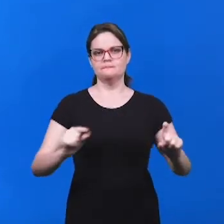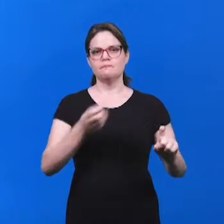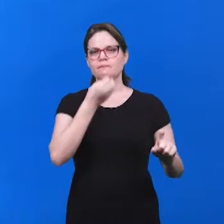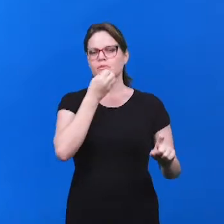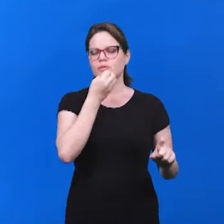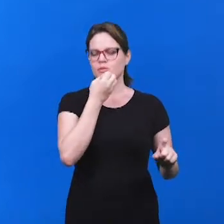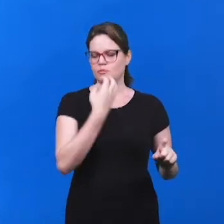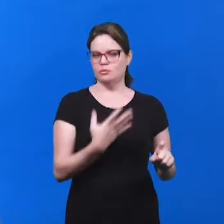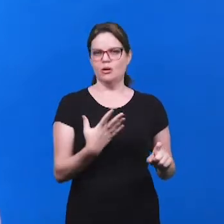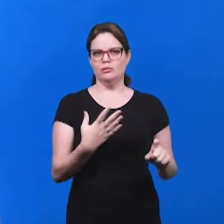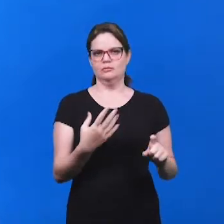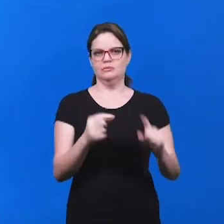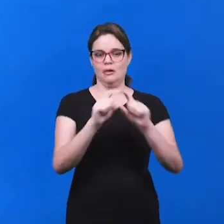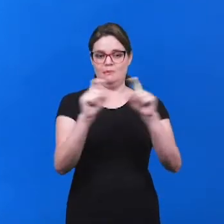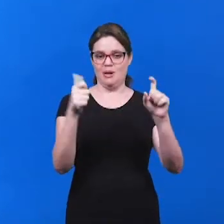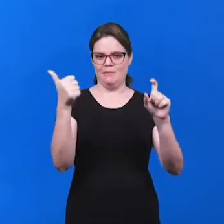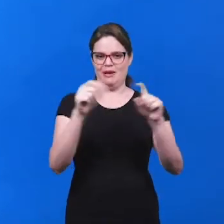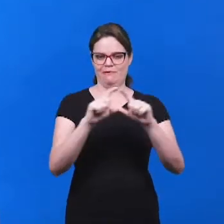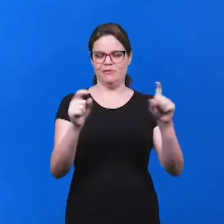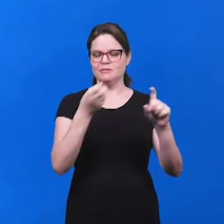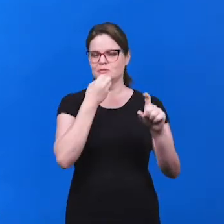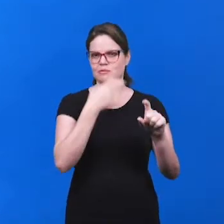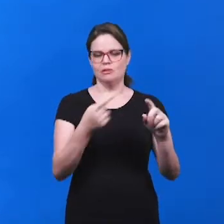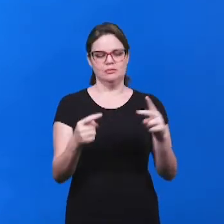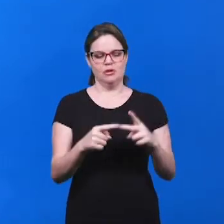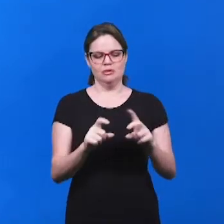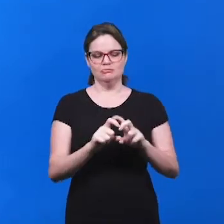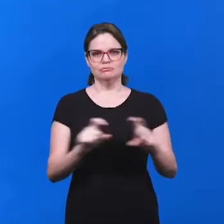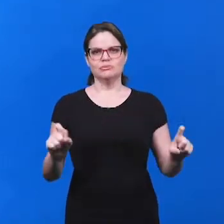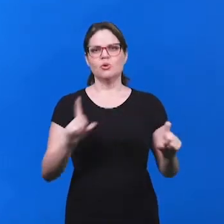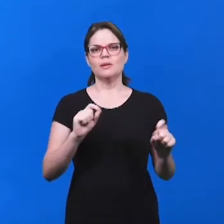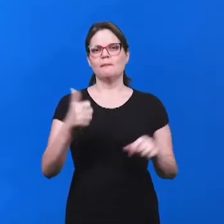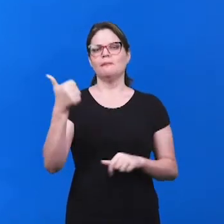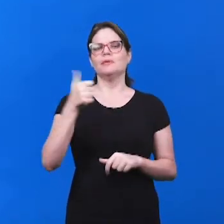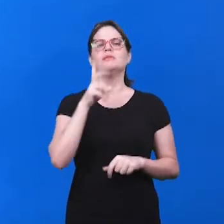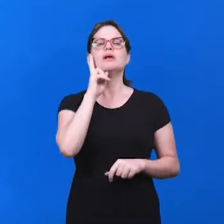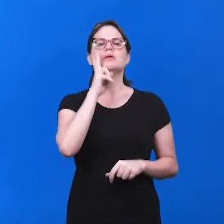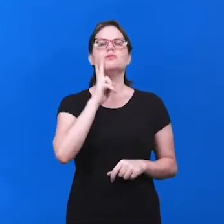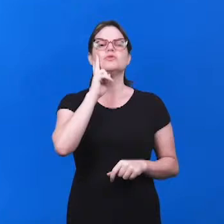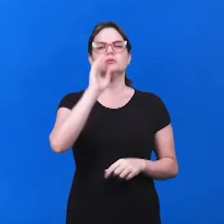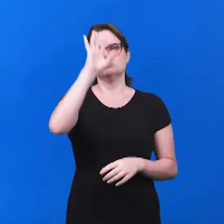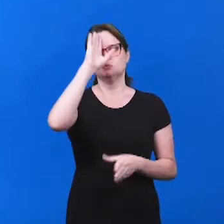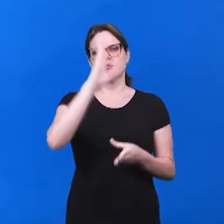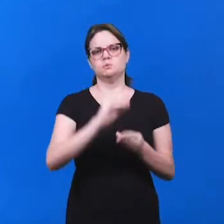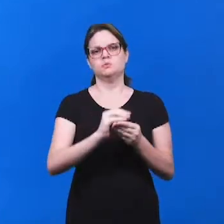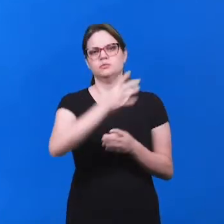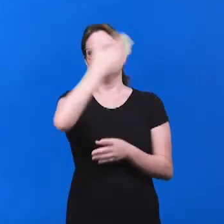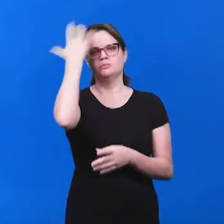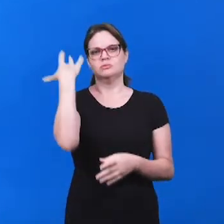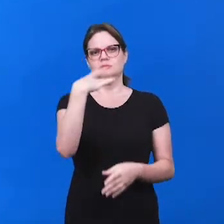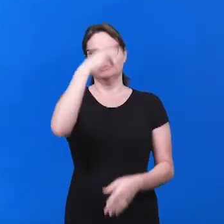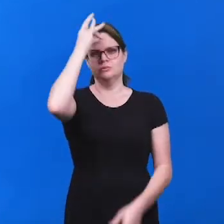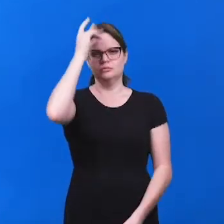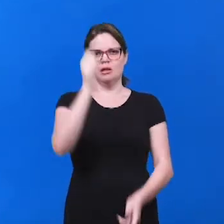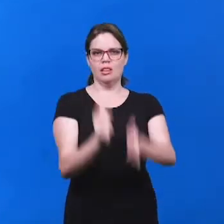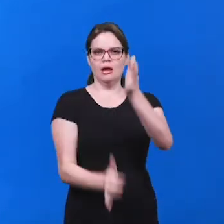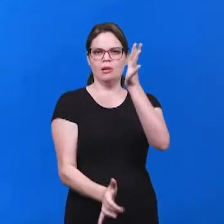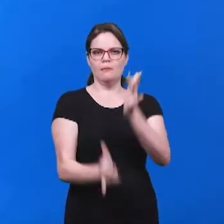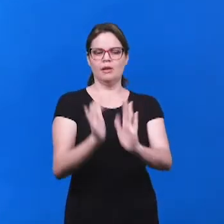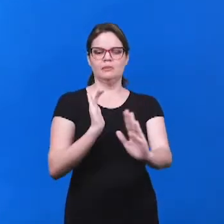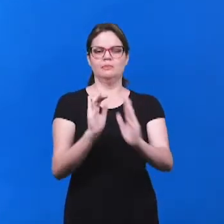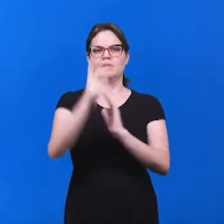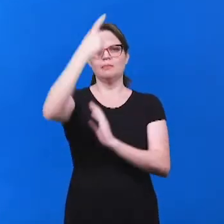primeiro vinho e do segundo vinho. Quer dizer, o primeiro vinho é aquele derramamento do Espírito Santo sobre a igreja lá no Pentecostes,